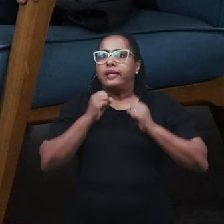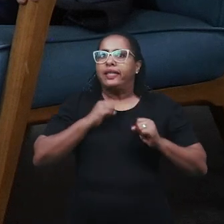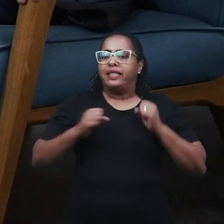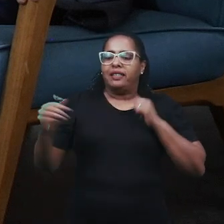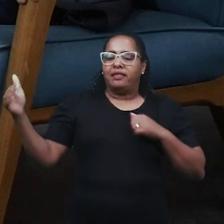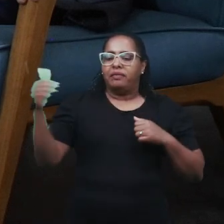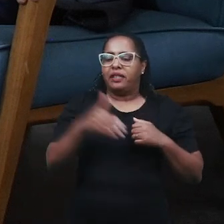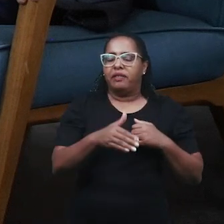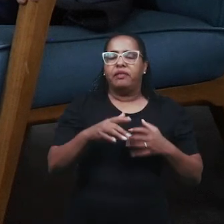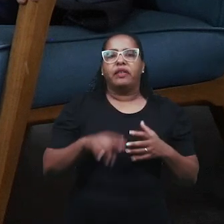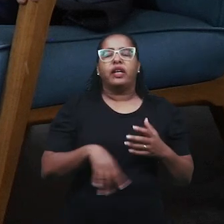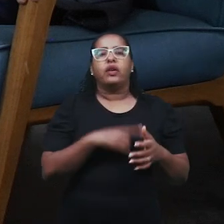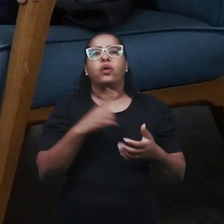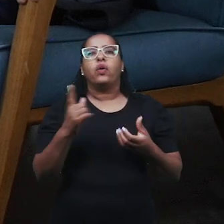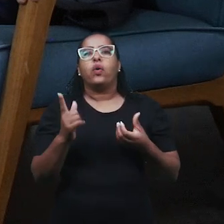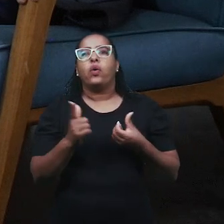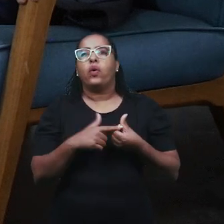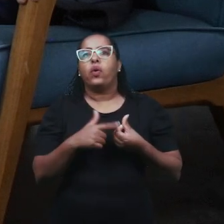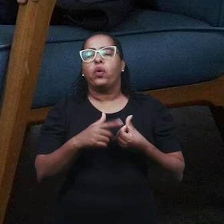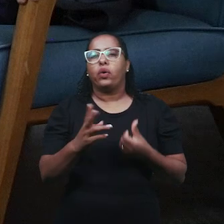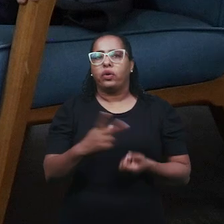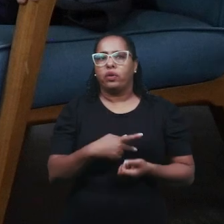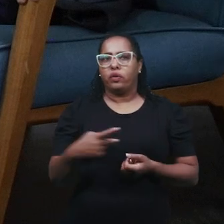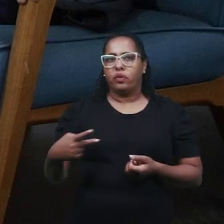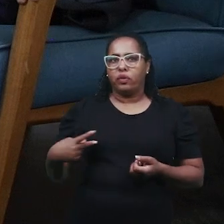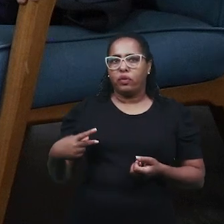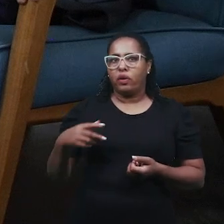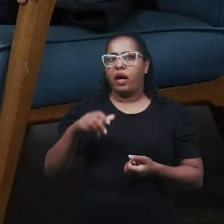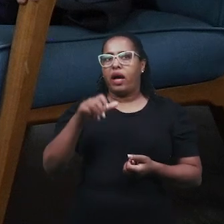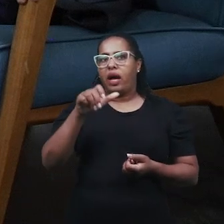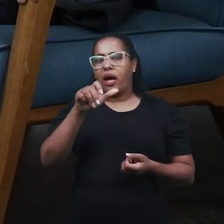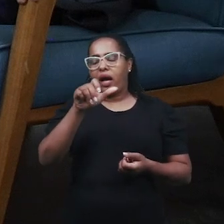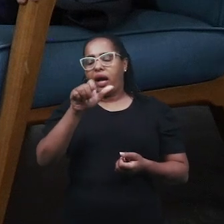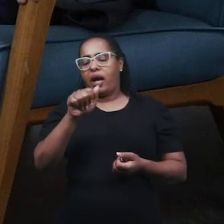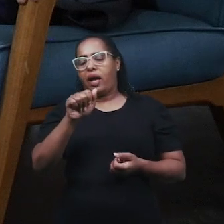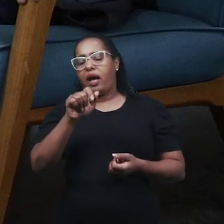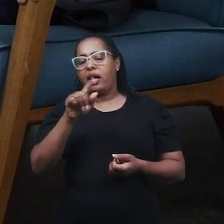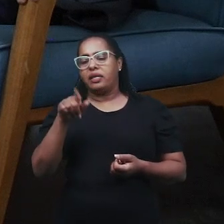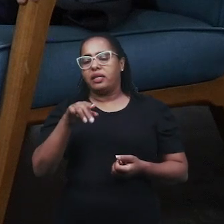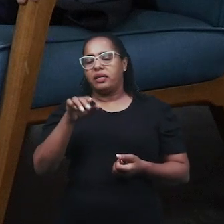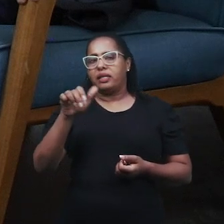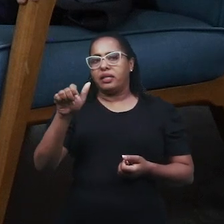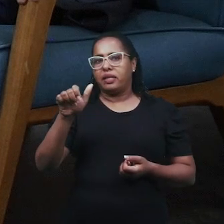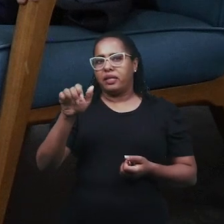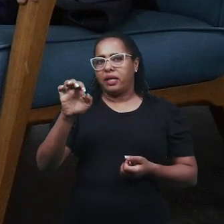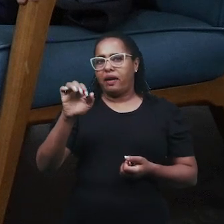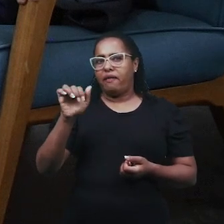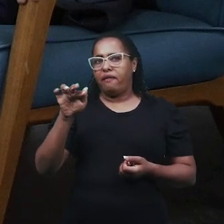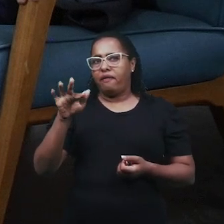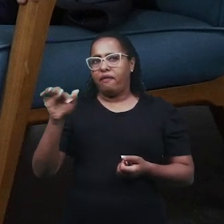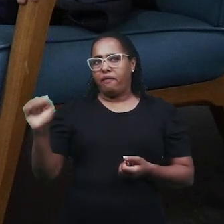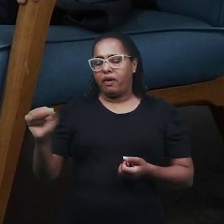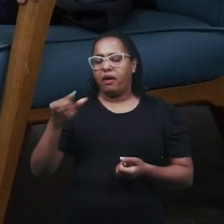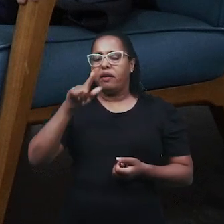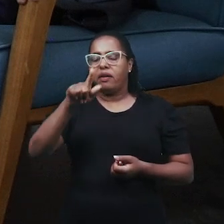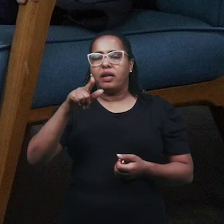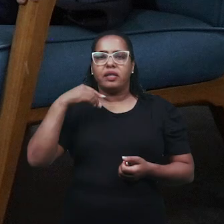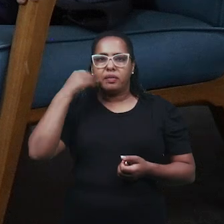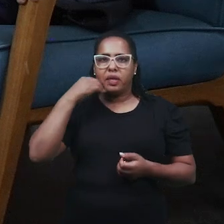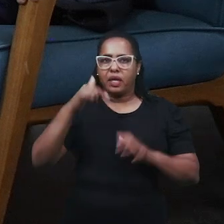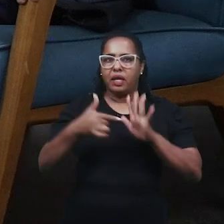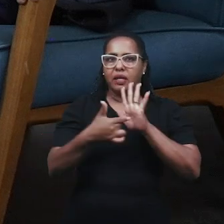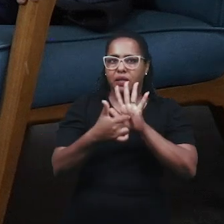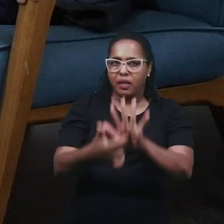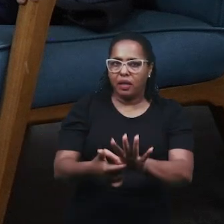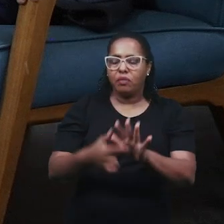veio. Tivemos um pastor pela primeira vez do Azerbaijão, que contou as experiências dele. O país lá é